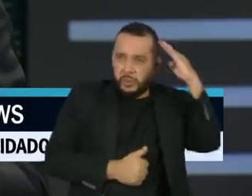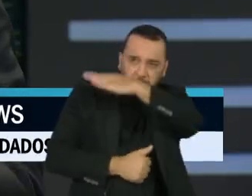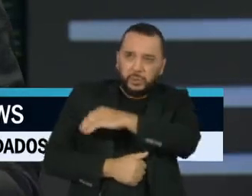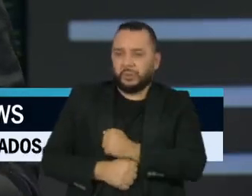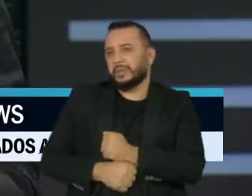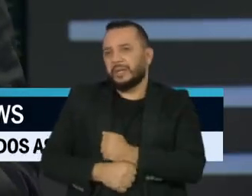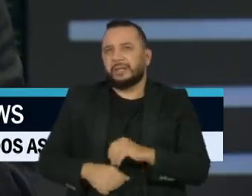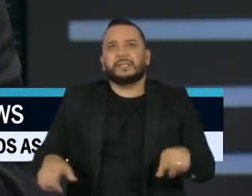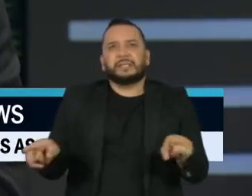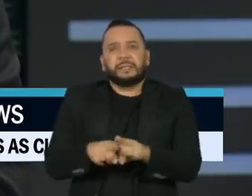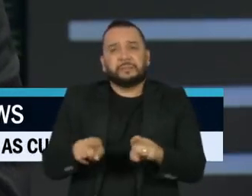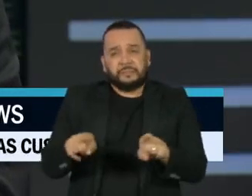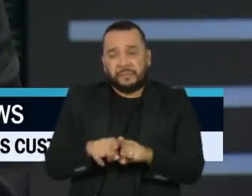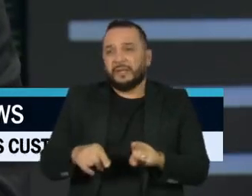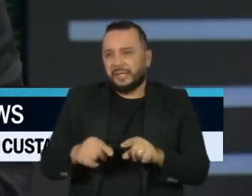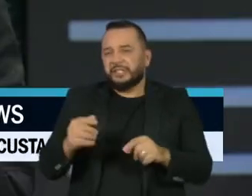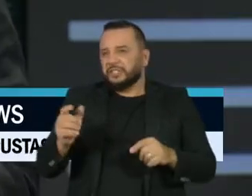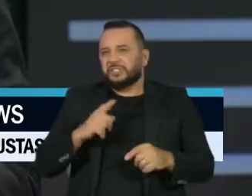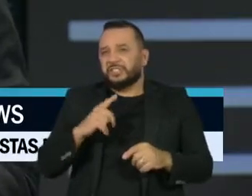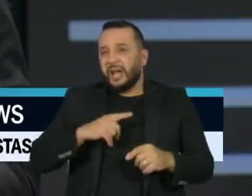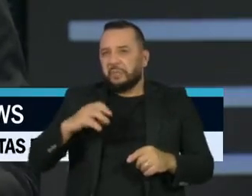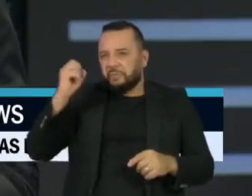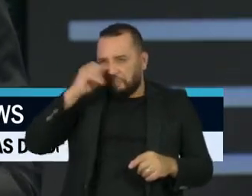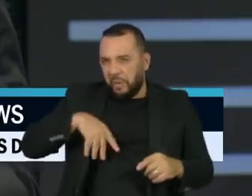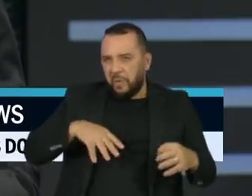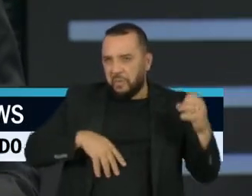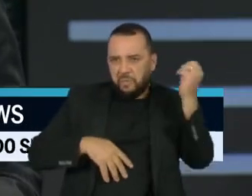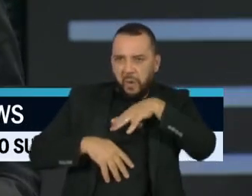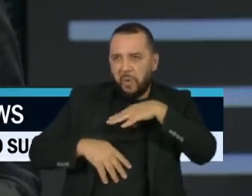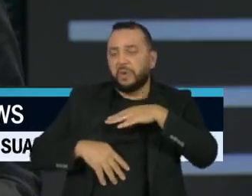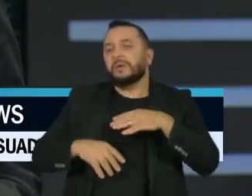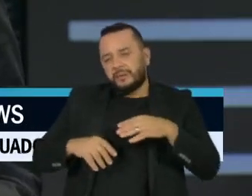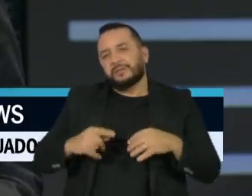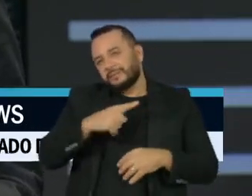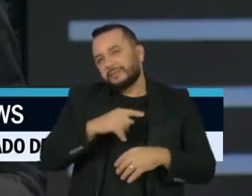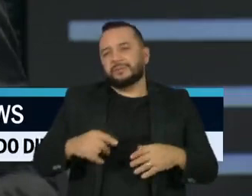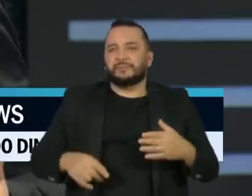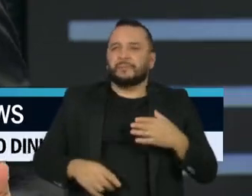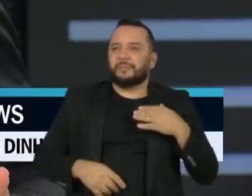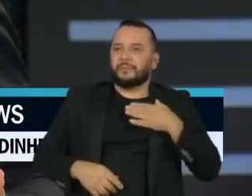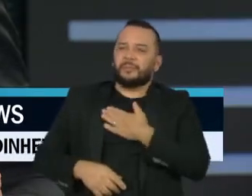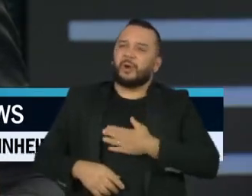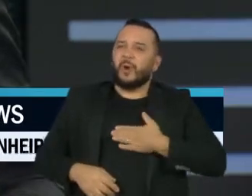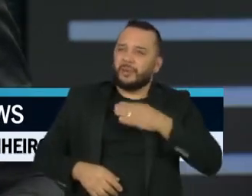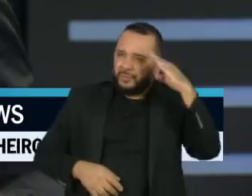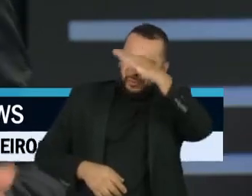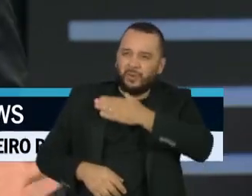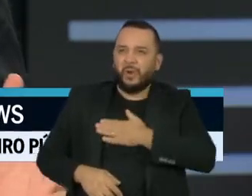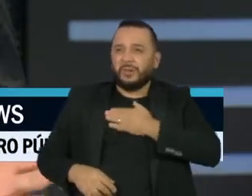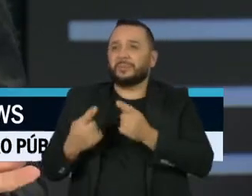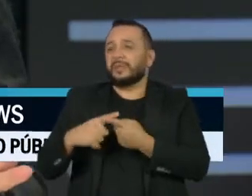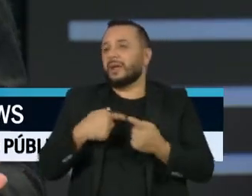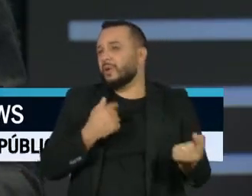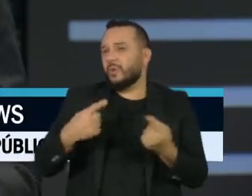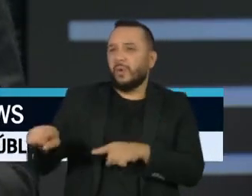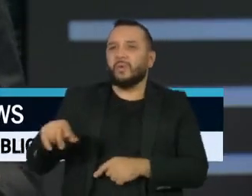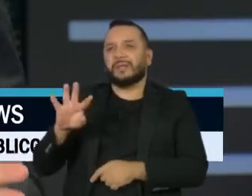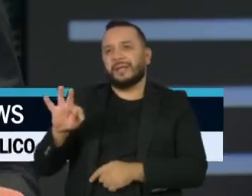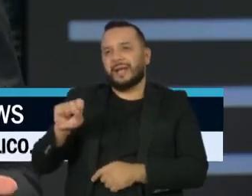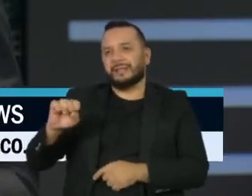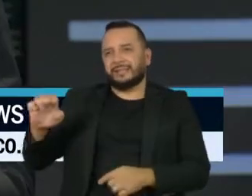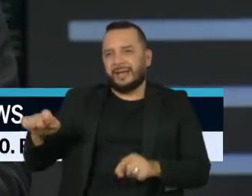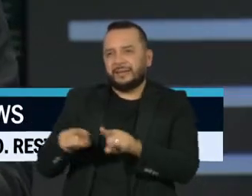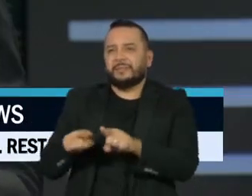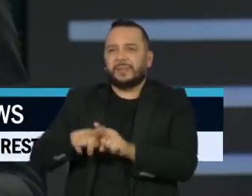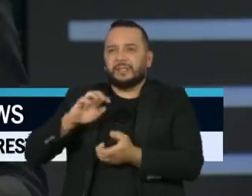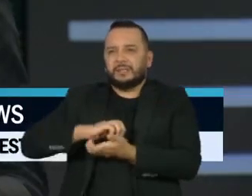né, interessa ao presidente da República, que está numa cruzada contra o Tribunal Superior Eleitoral e o Supremo Tribunal Federal. Cássio Nunes Marques atua dessa